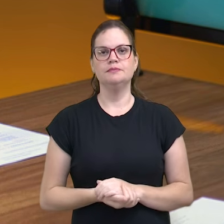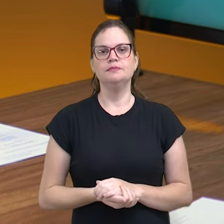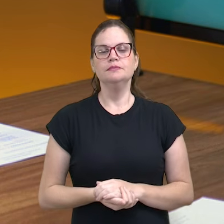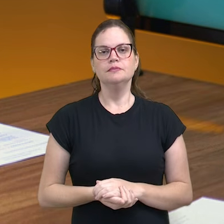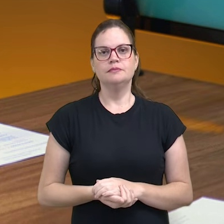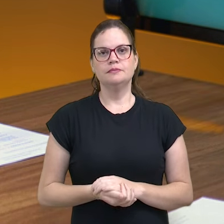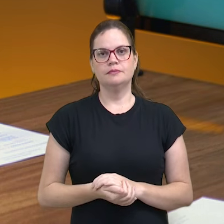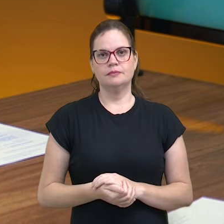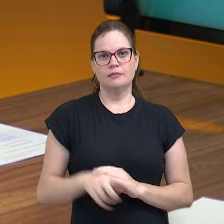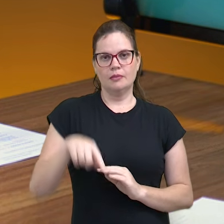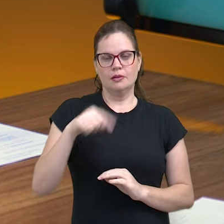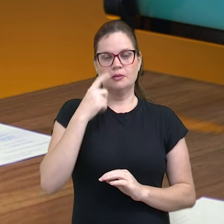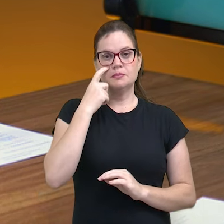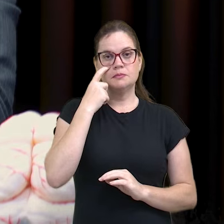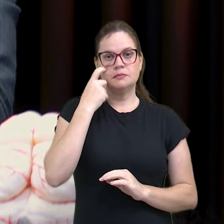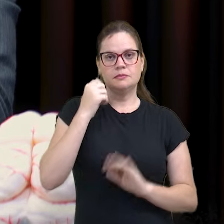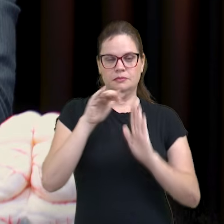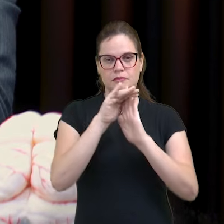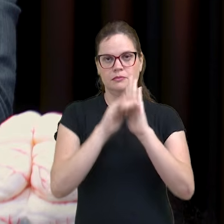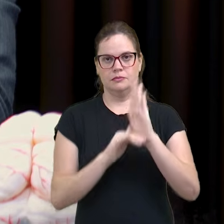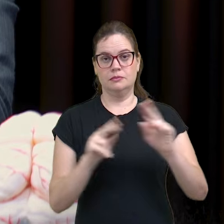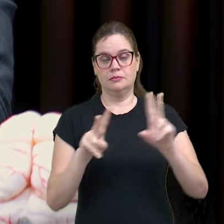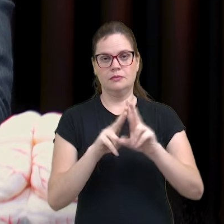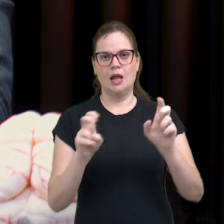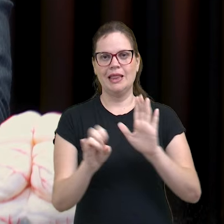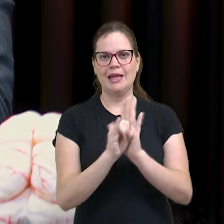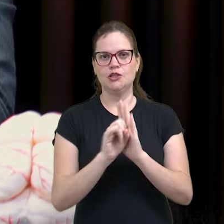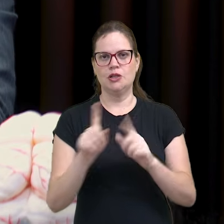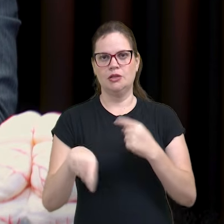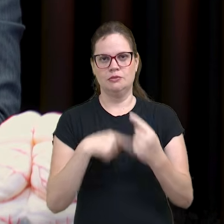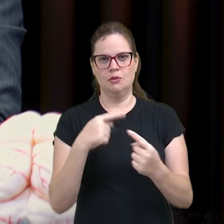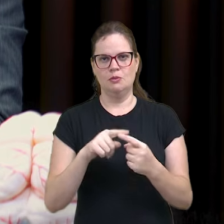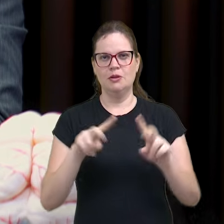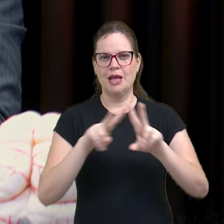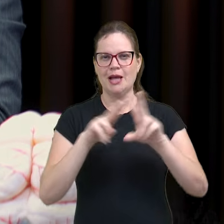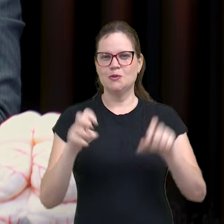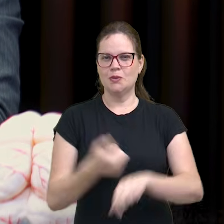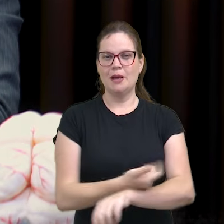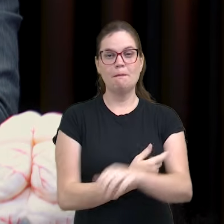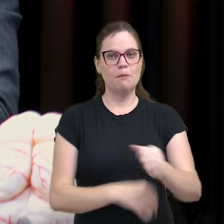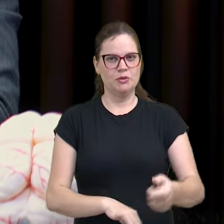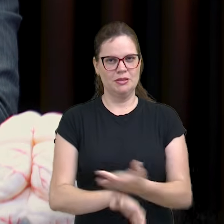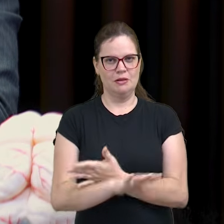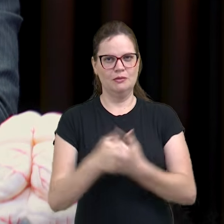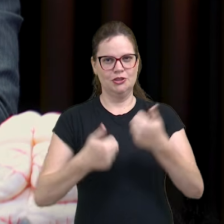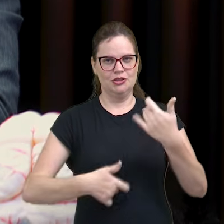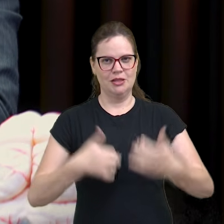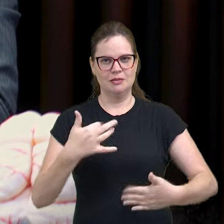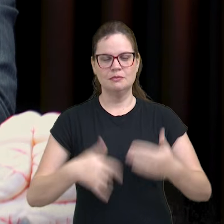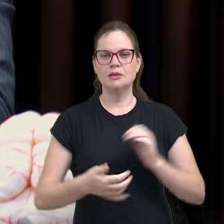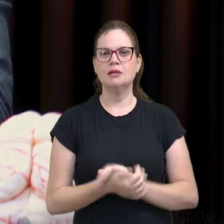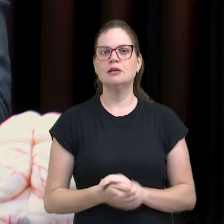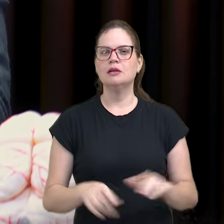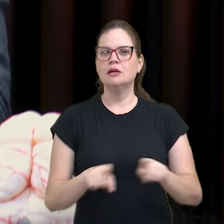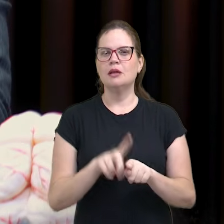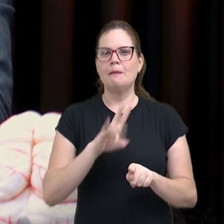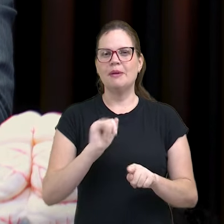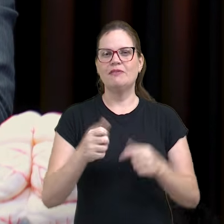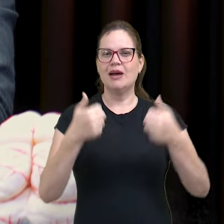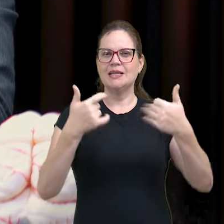pode trazer para nós? Nessa série, né, do programa Identidade e Propósito, que nós estamos falando de